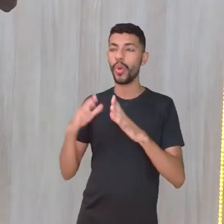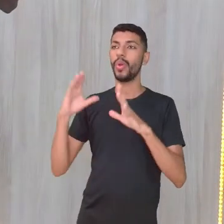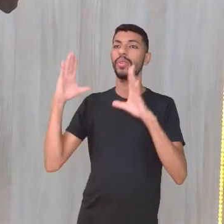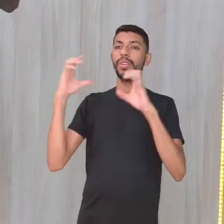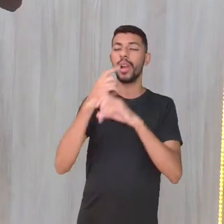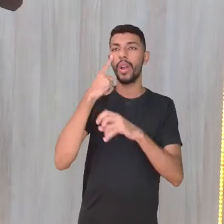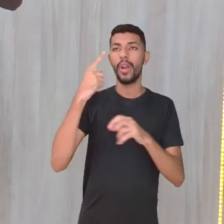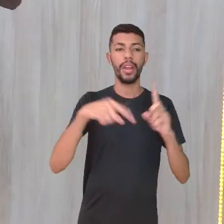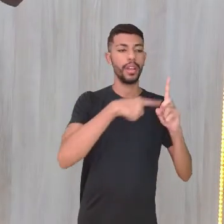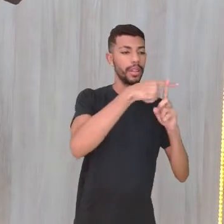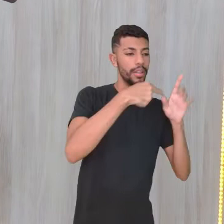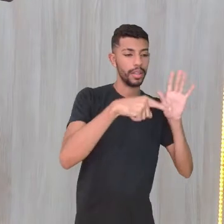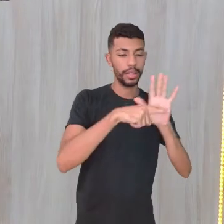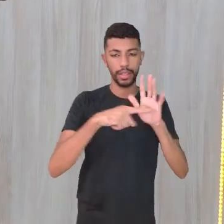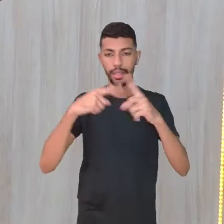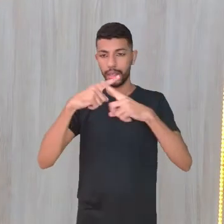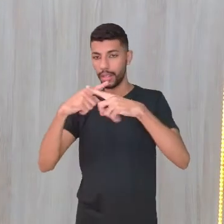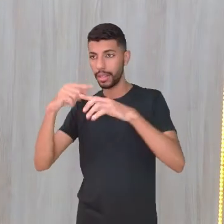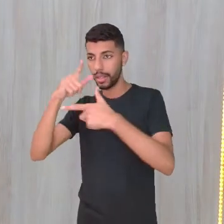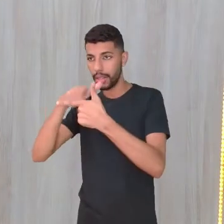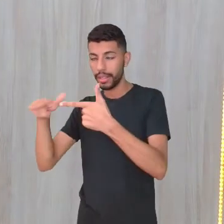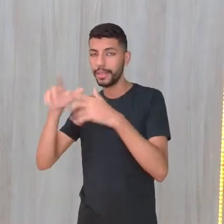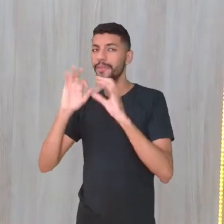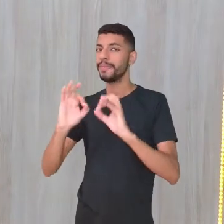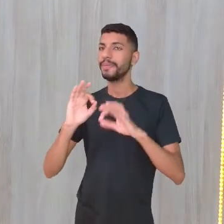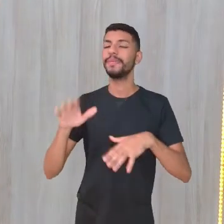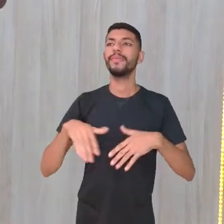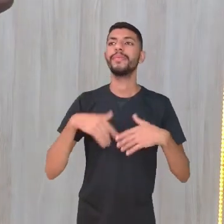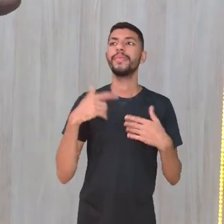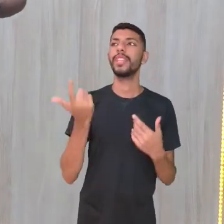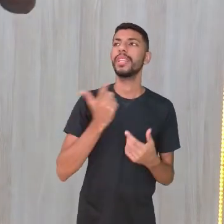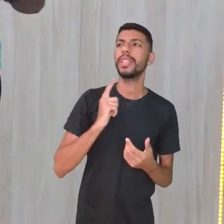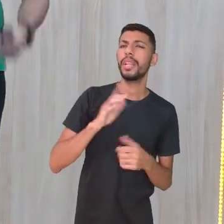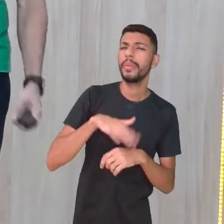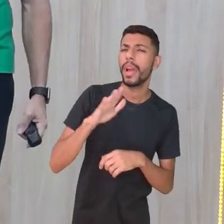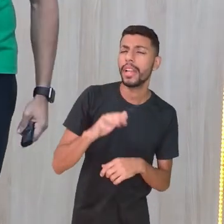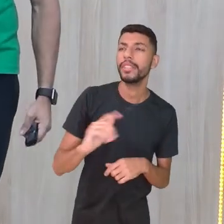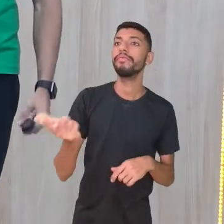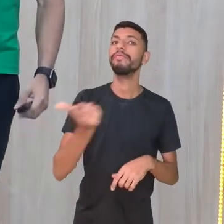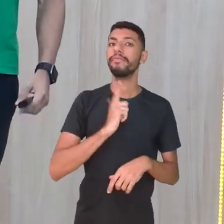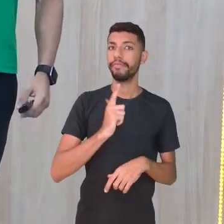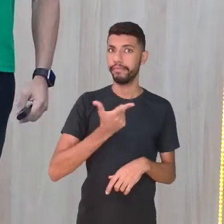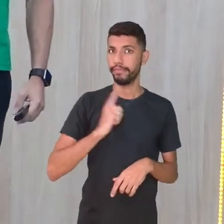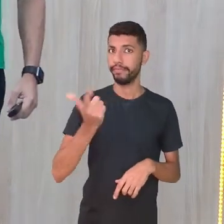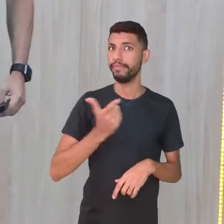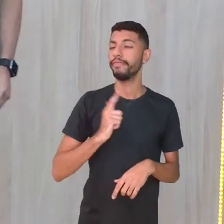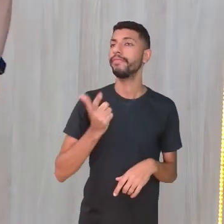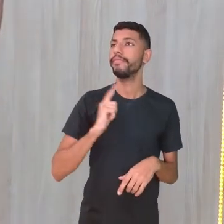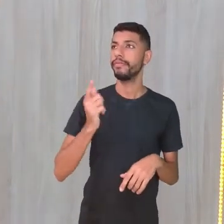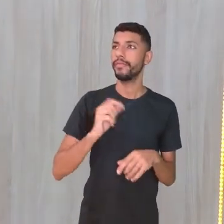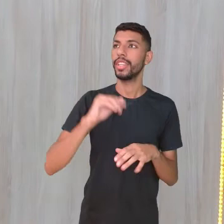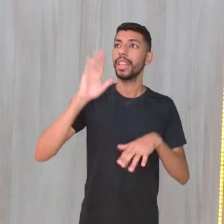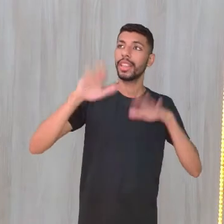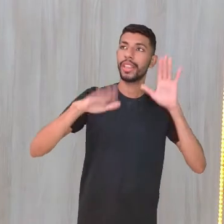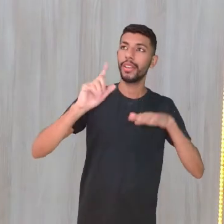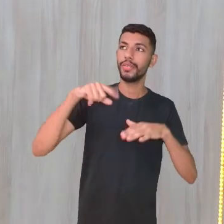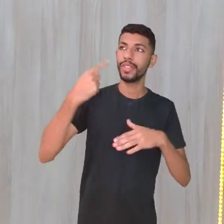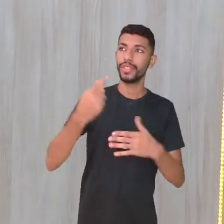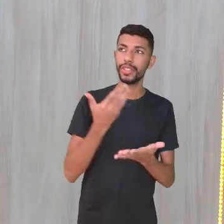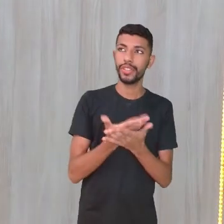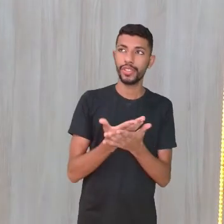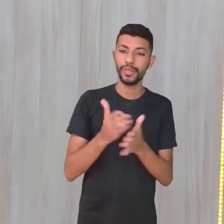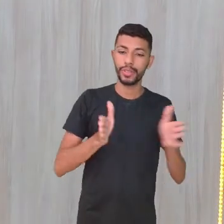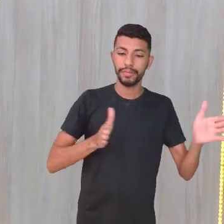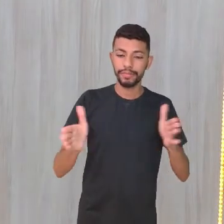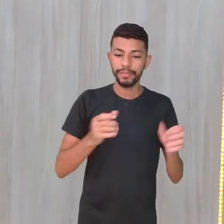Adição, subtração, multiplicação e divisão. Tem mais alguma? Tem. Quem sabe a gente vê durante esse ano